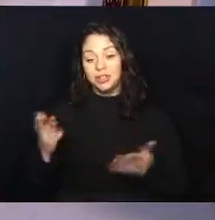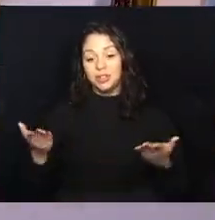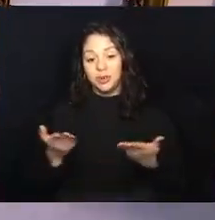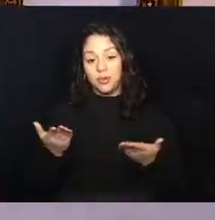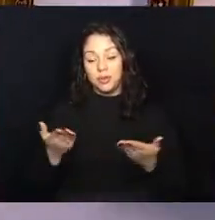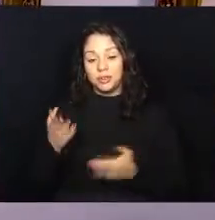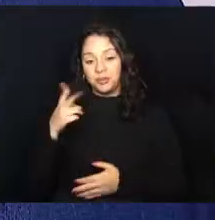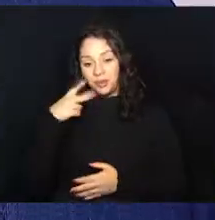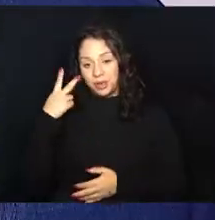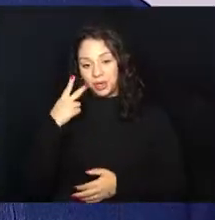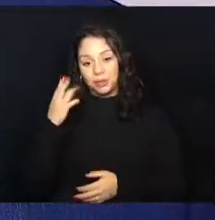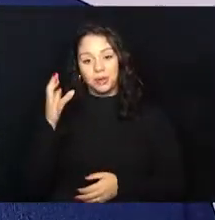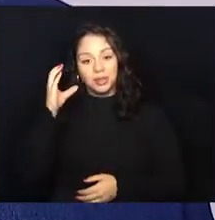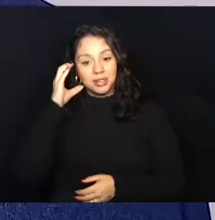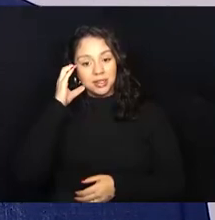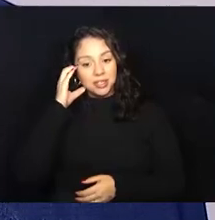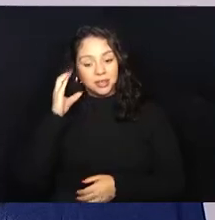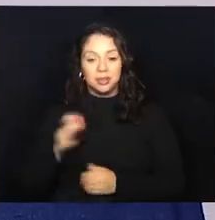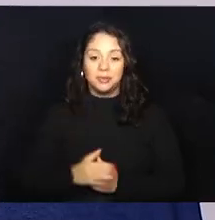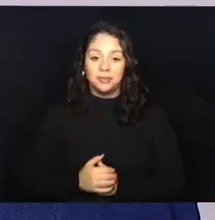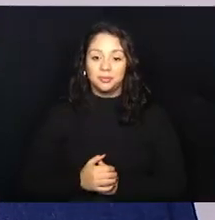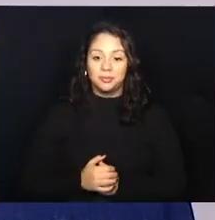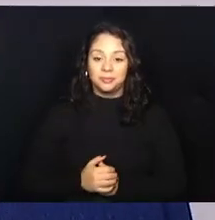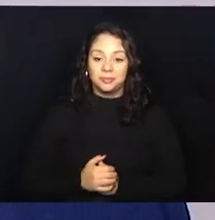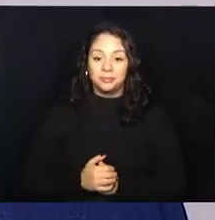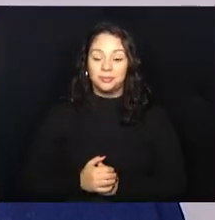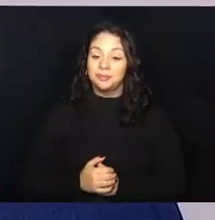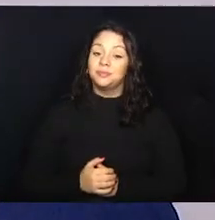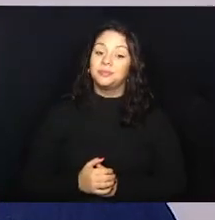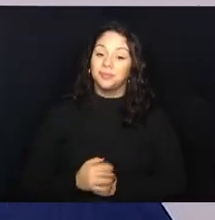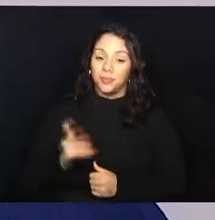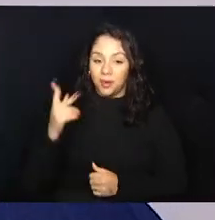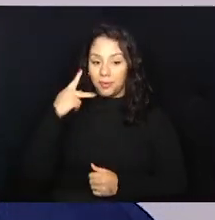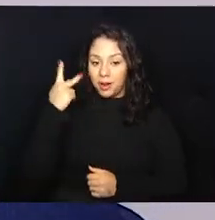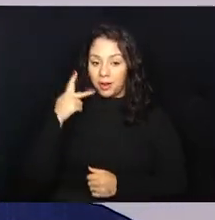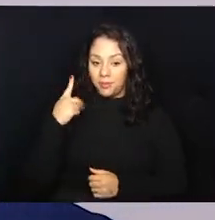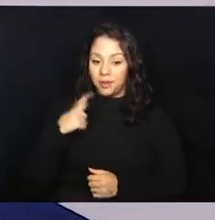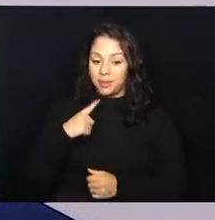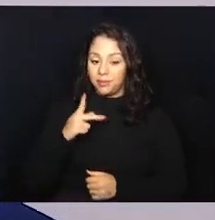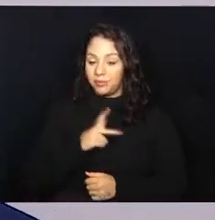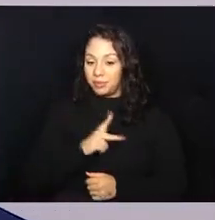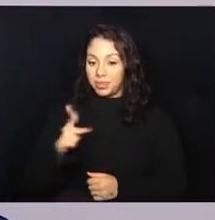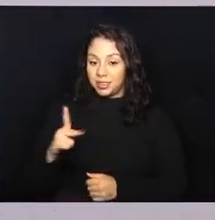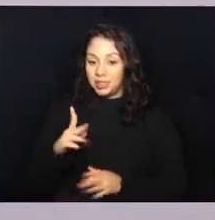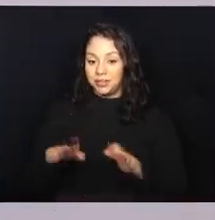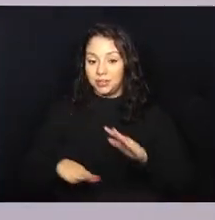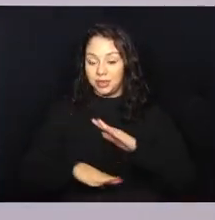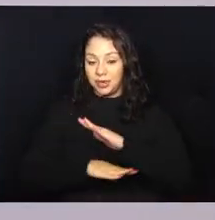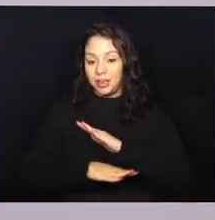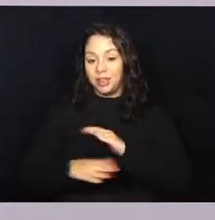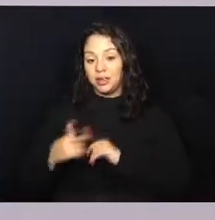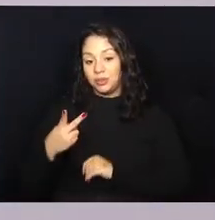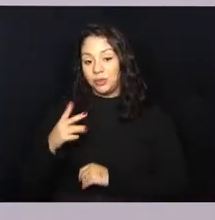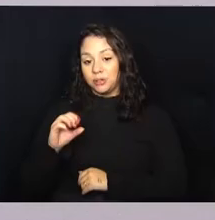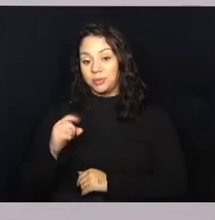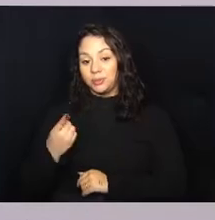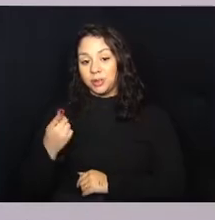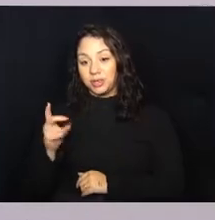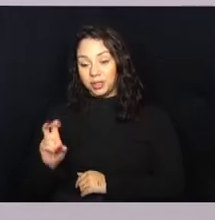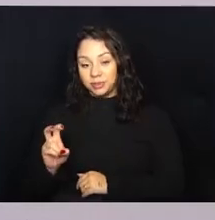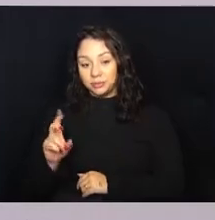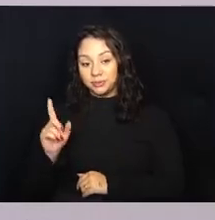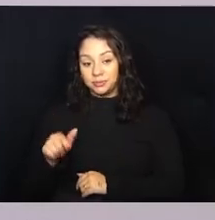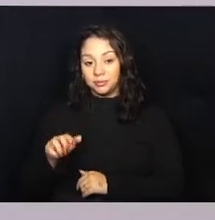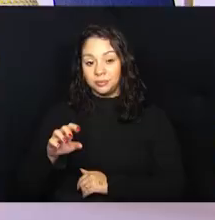e atual Vereador Luiz Cirilo o parlamentar presidiu a câmara municipal por um breve período em